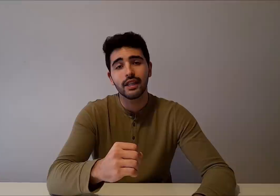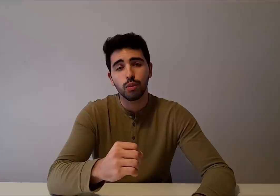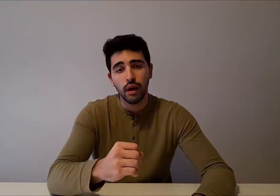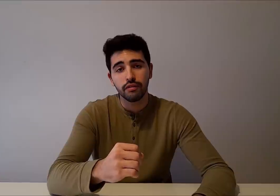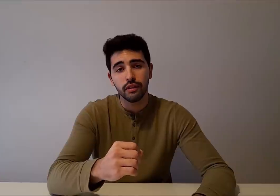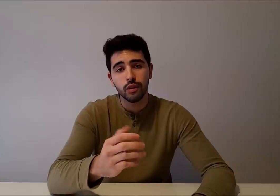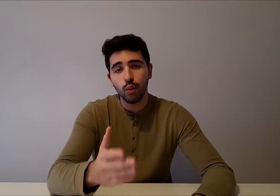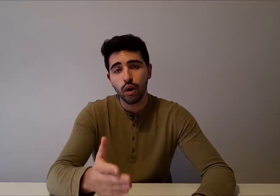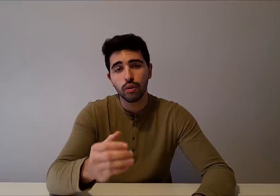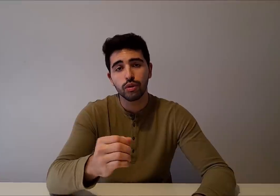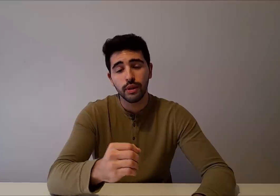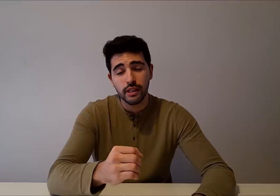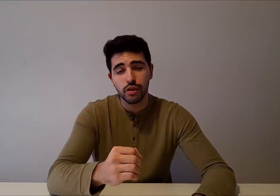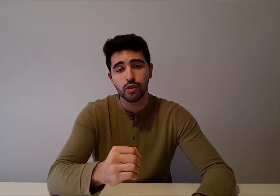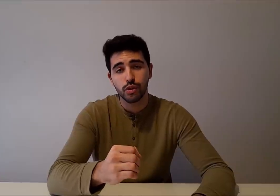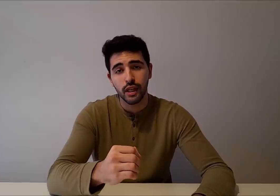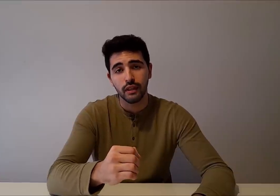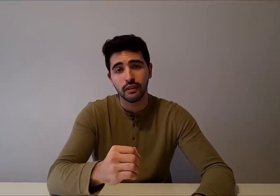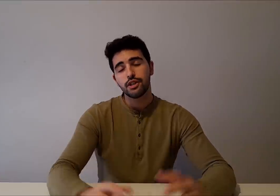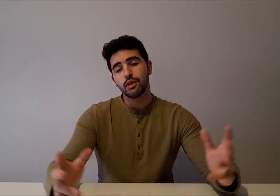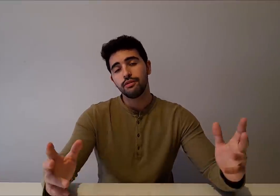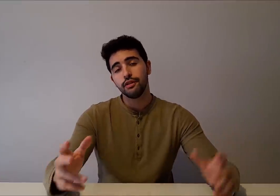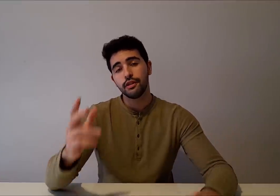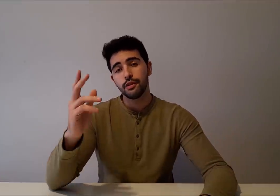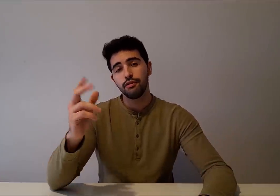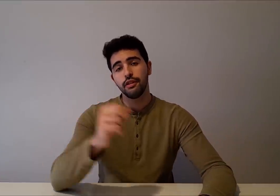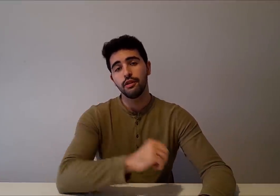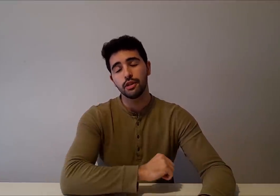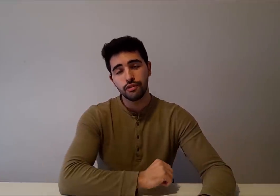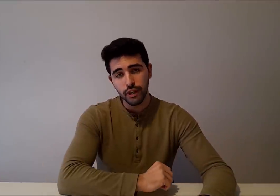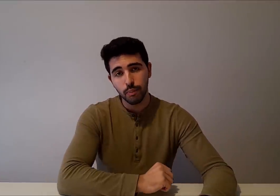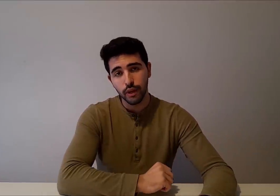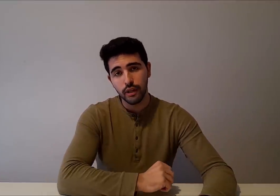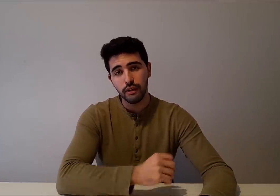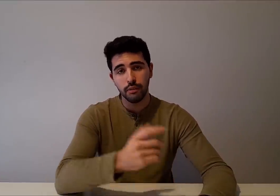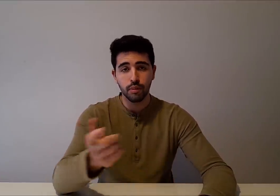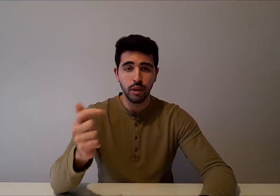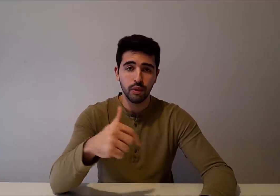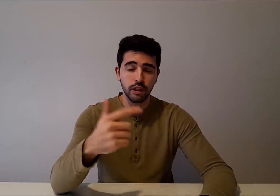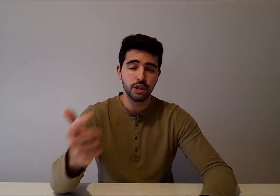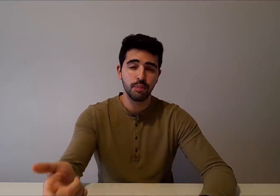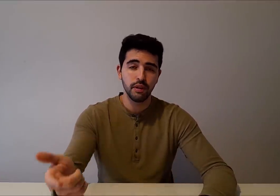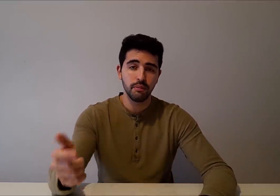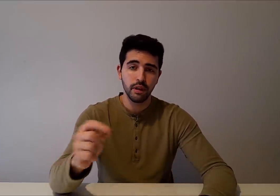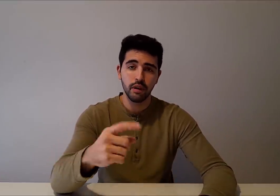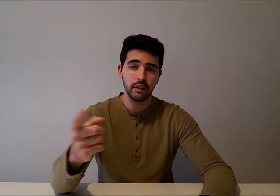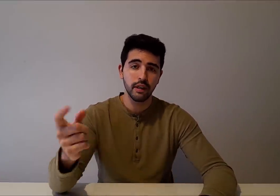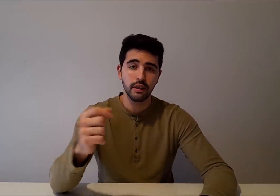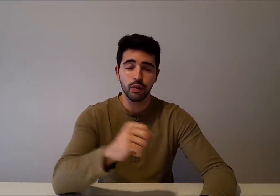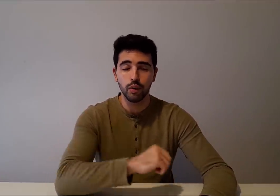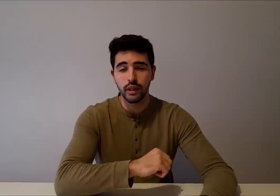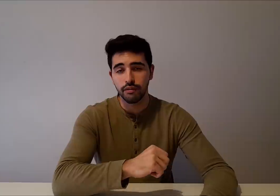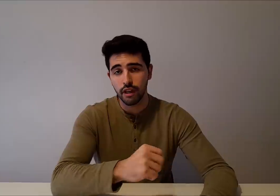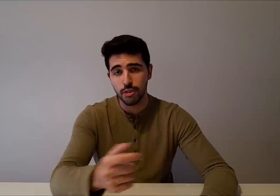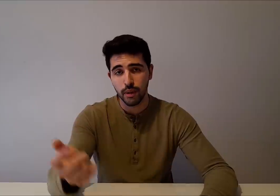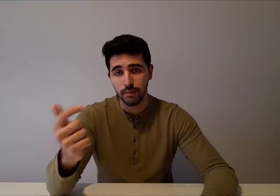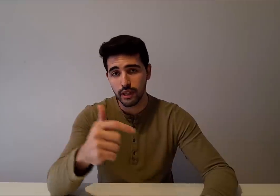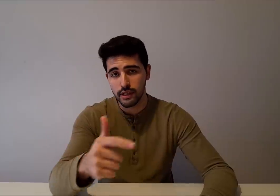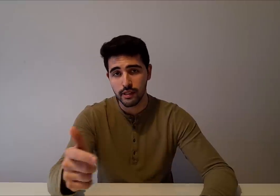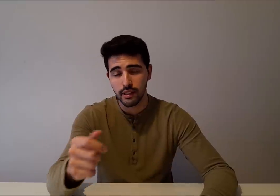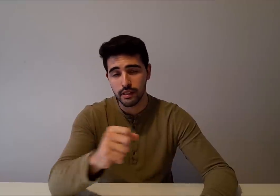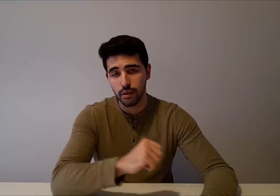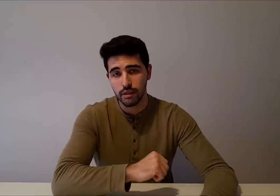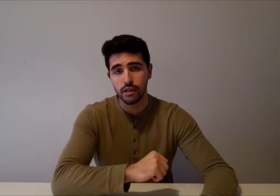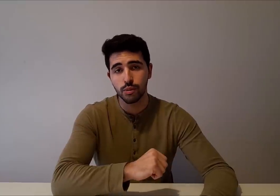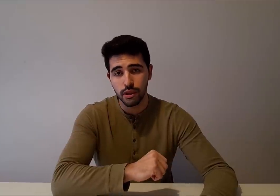não é razoável num órgão de comunicação social seja como for o vídeo de hoje fica por aqui porque eu ontem despedimos e agora tenho que ter com oitavas